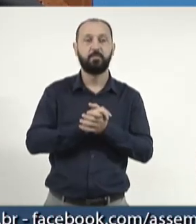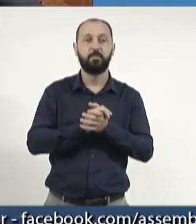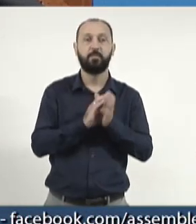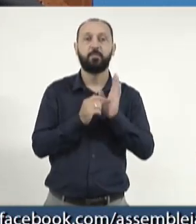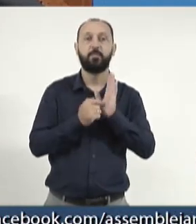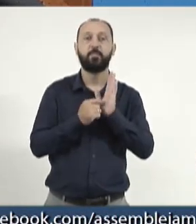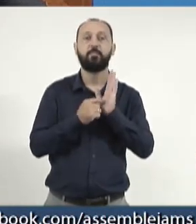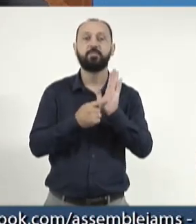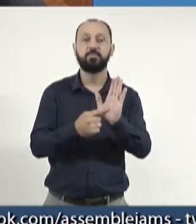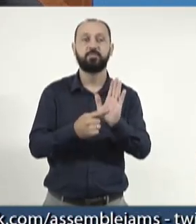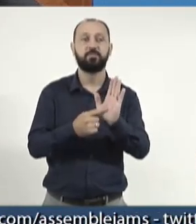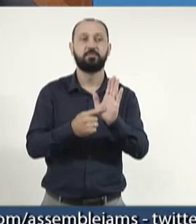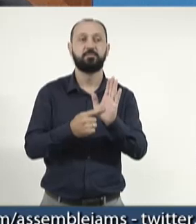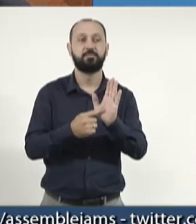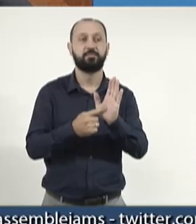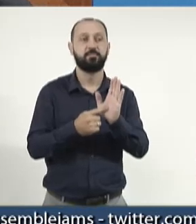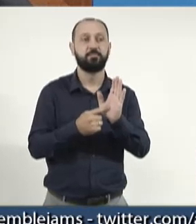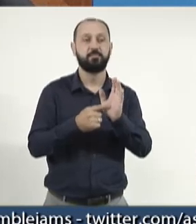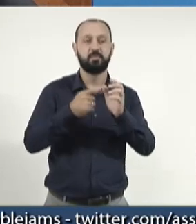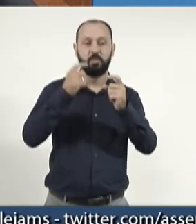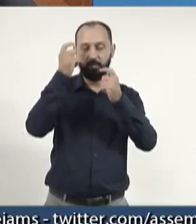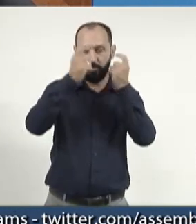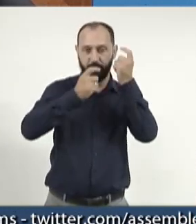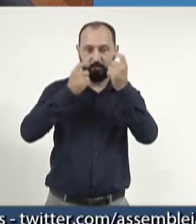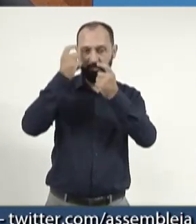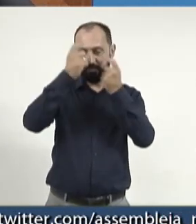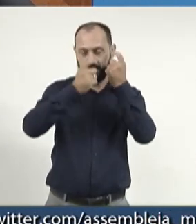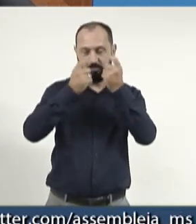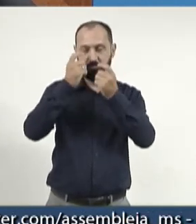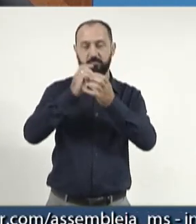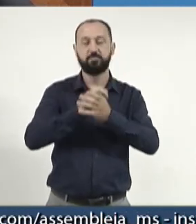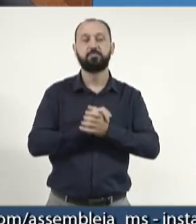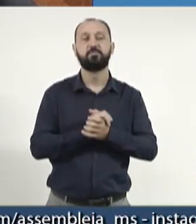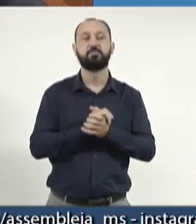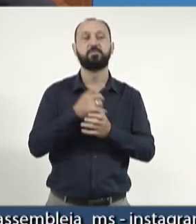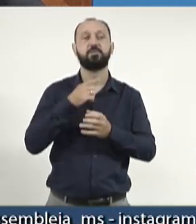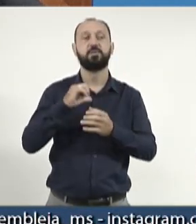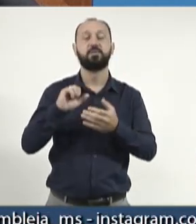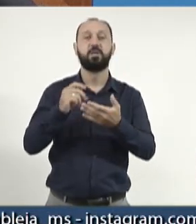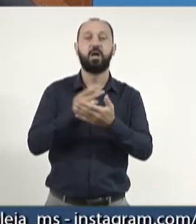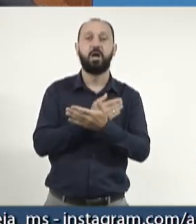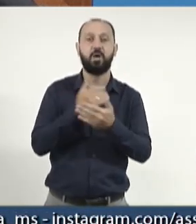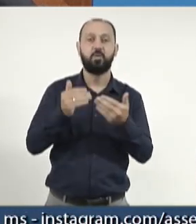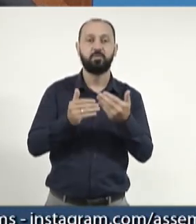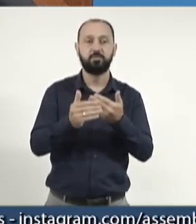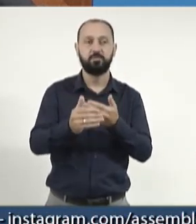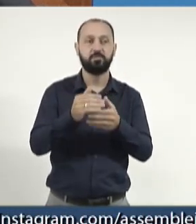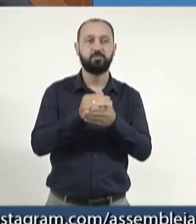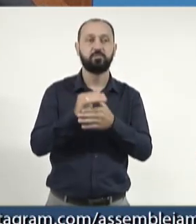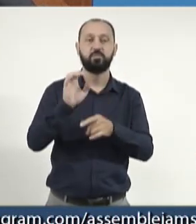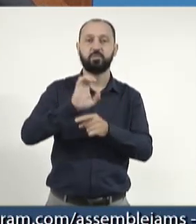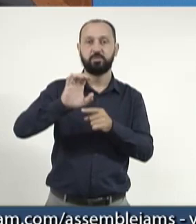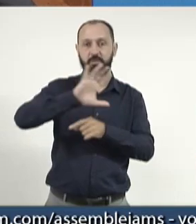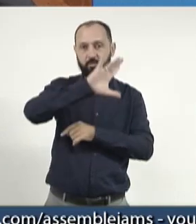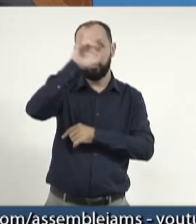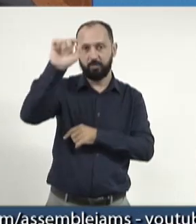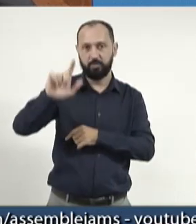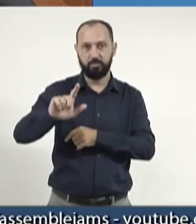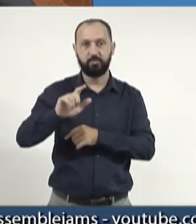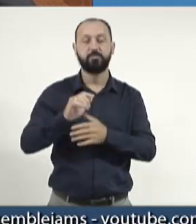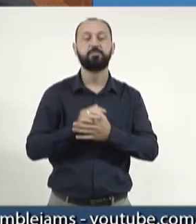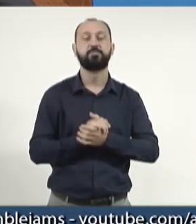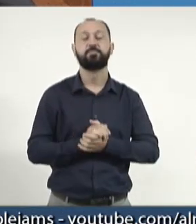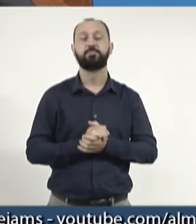expressar grande preocupação com o que está acontecendo no estado de Mato Grosso do Sul.